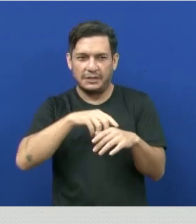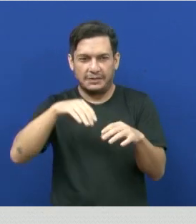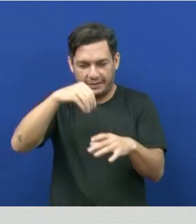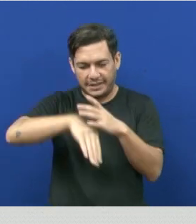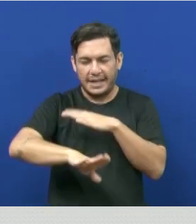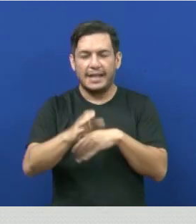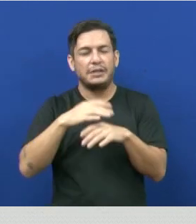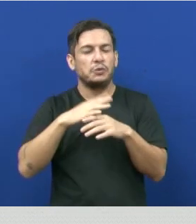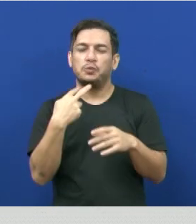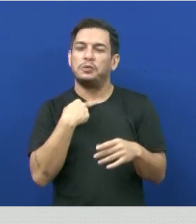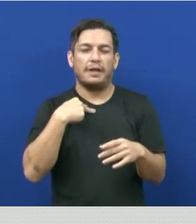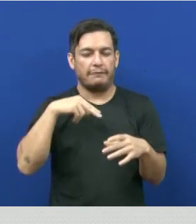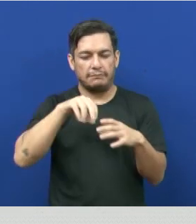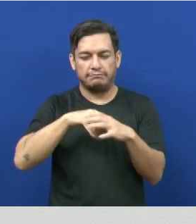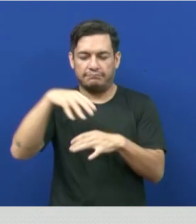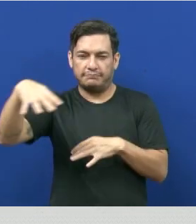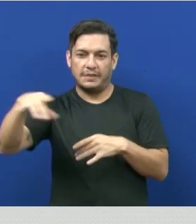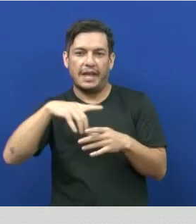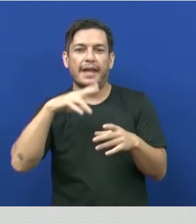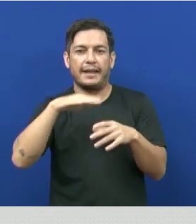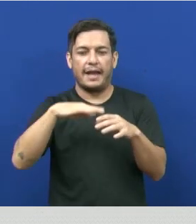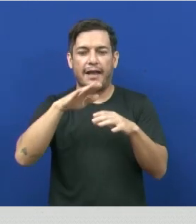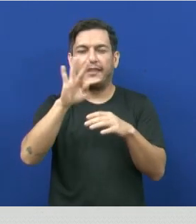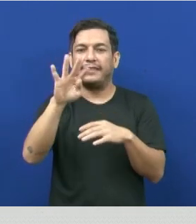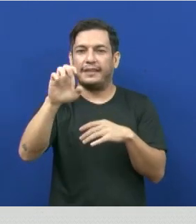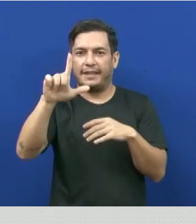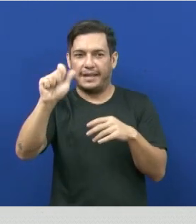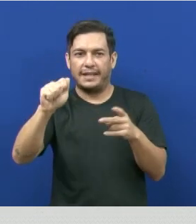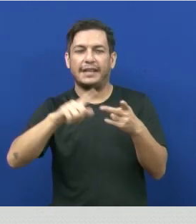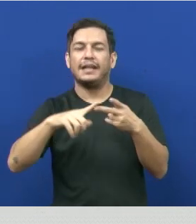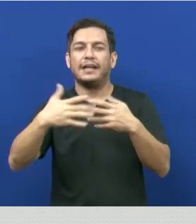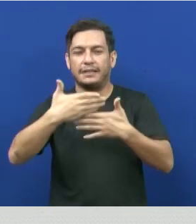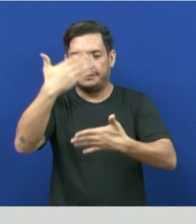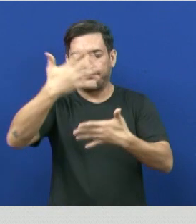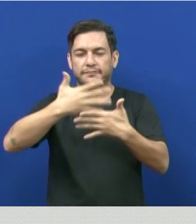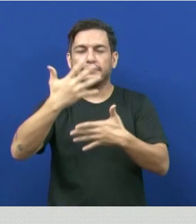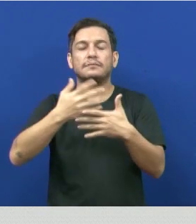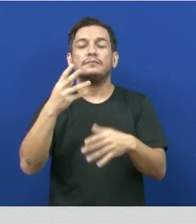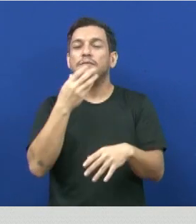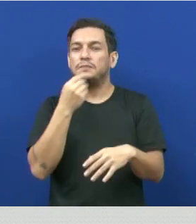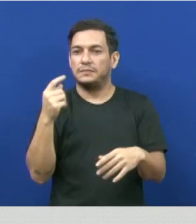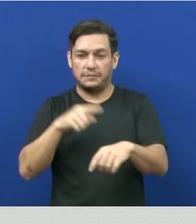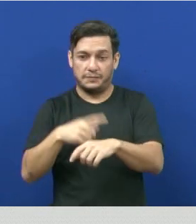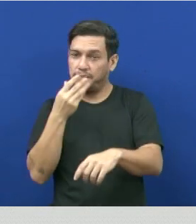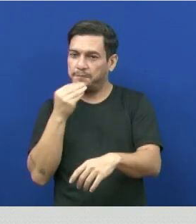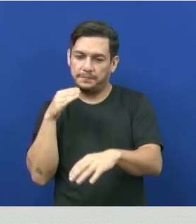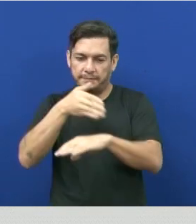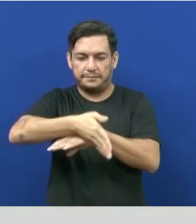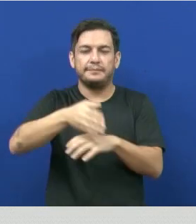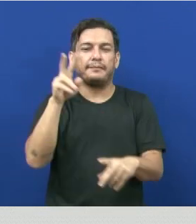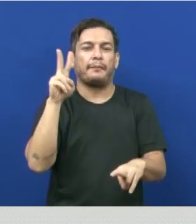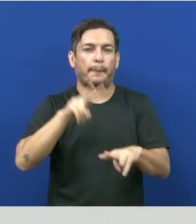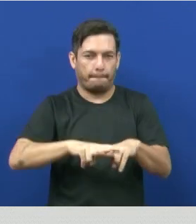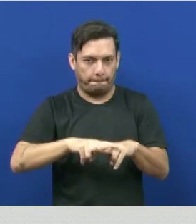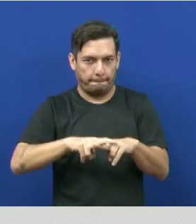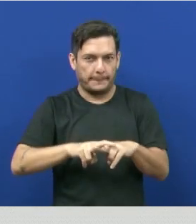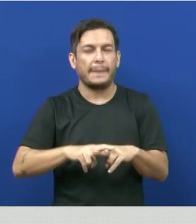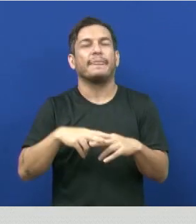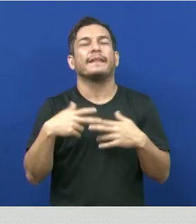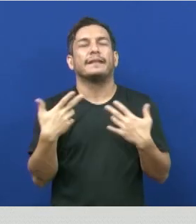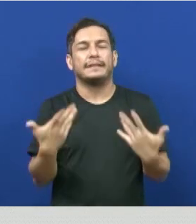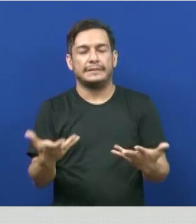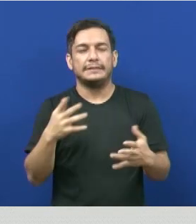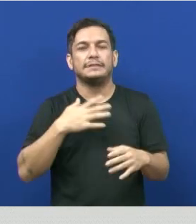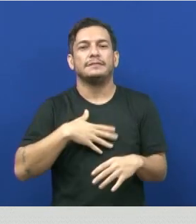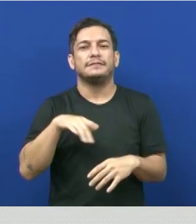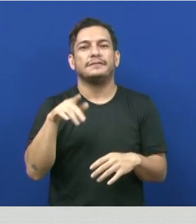sair para por cima né era tela na hora que o lobisomem entrou ele ficou preso lá dentro aí